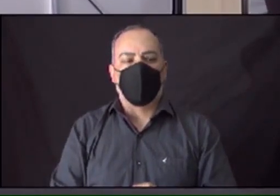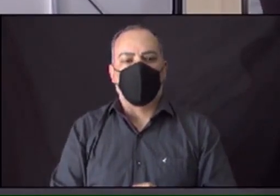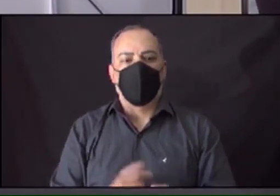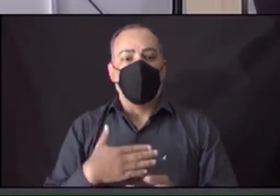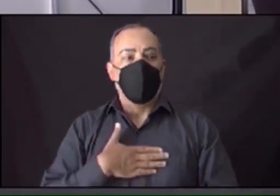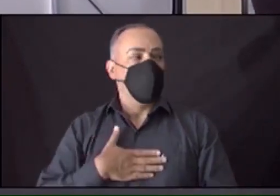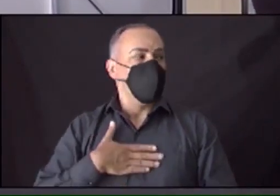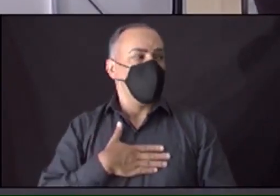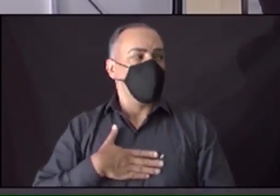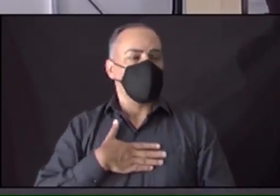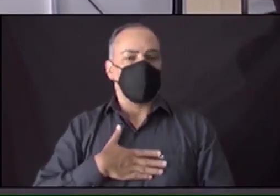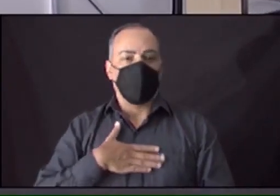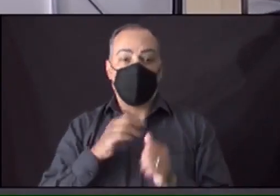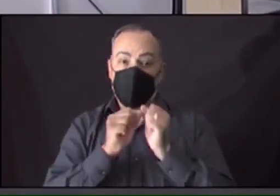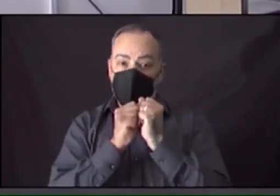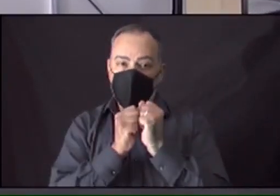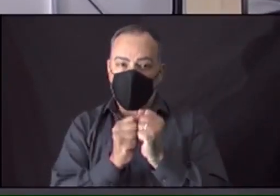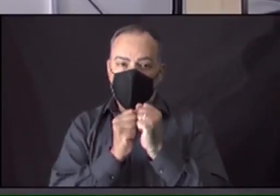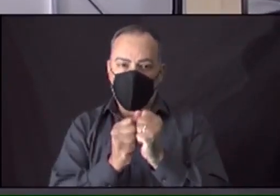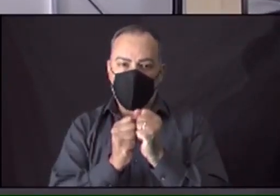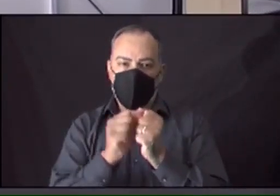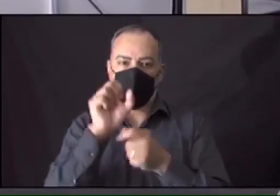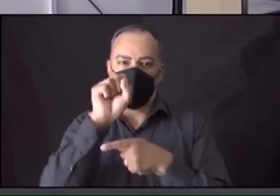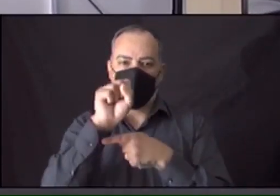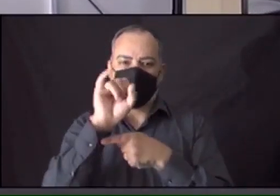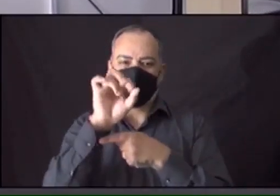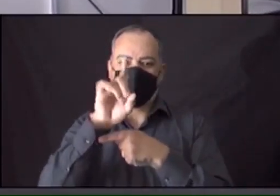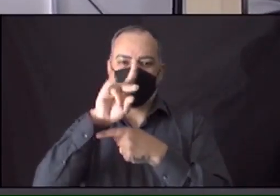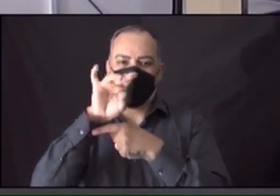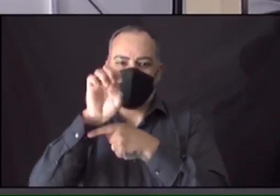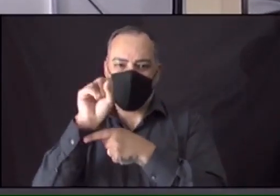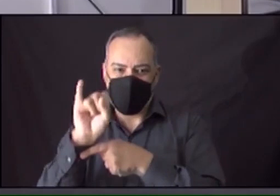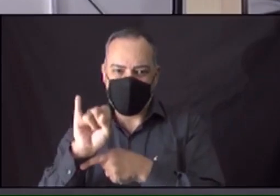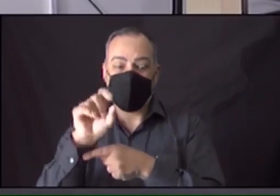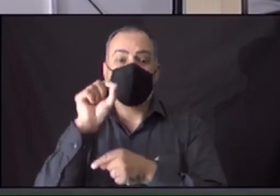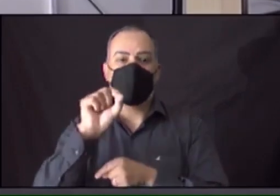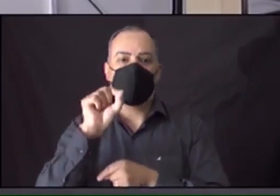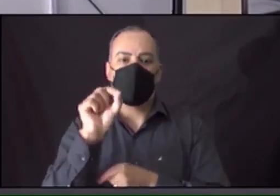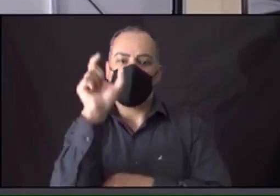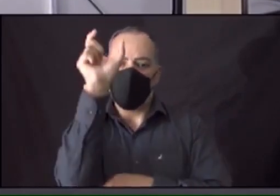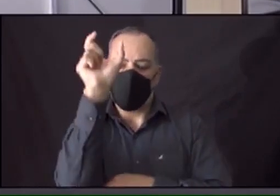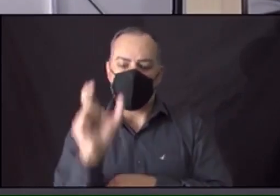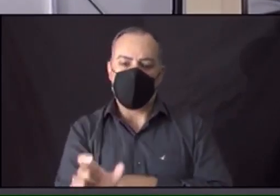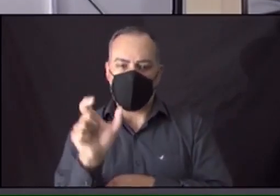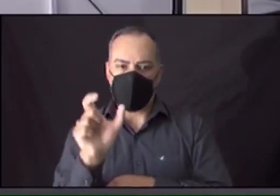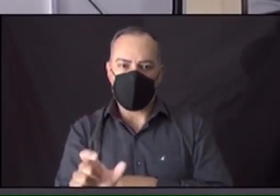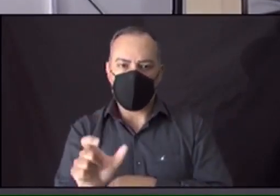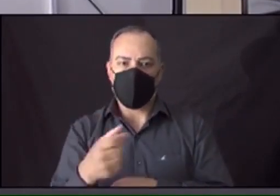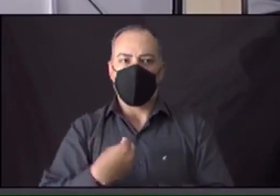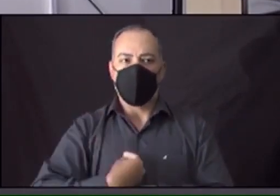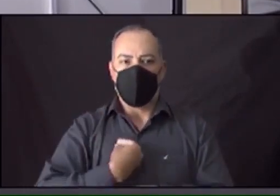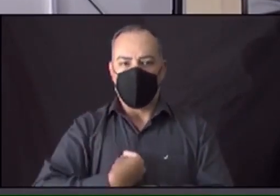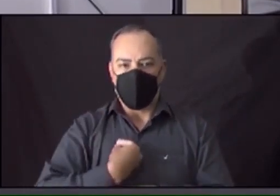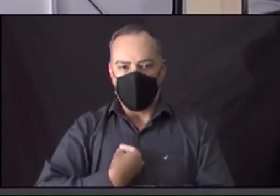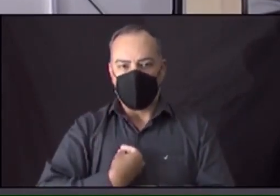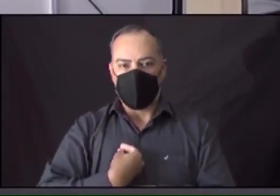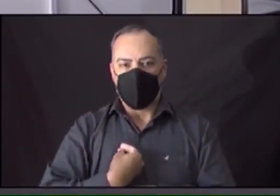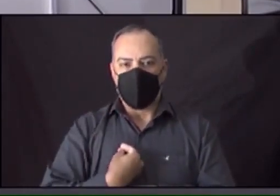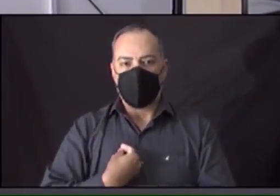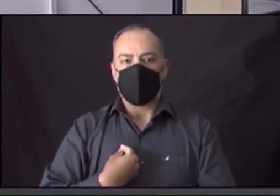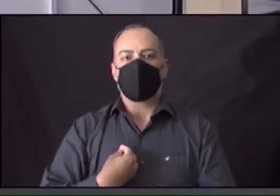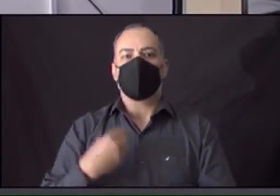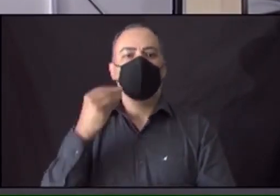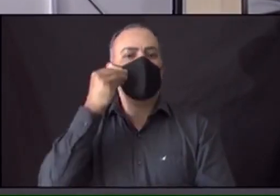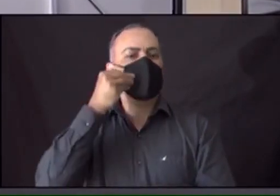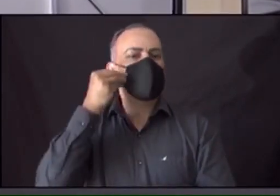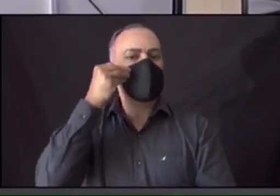eu gostaria, junto com a Cirlei, que a Cirlei ela é uma pessoa que ela tem uma vivência muito maior,